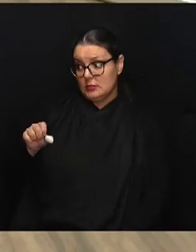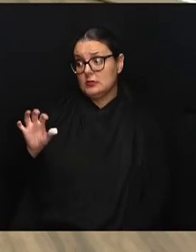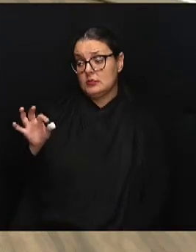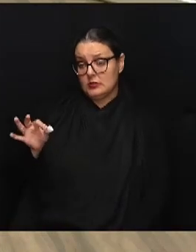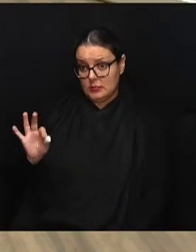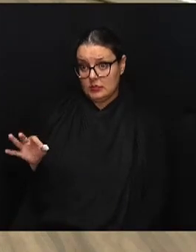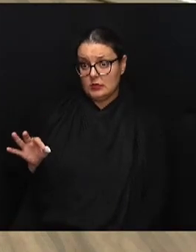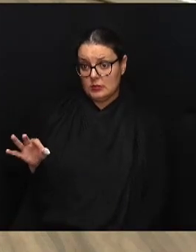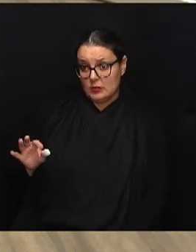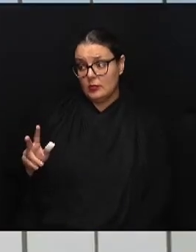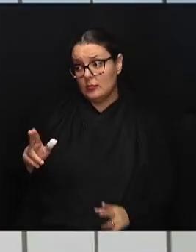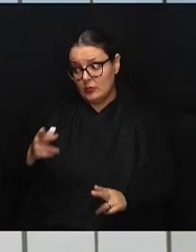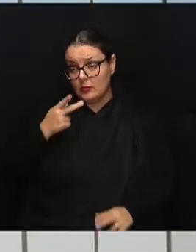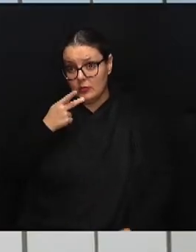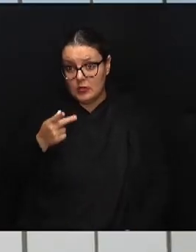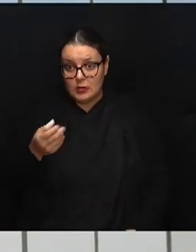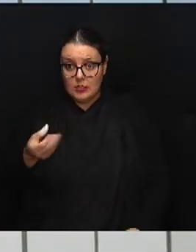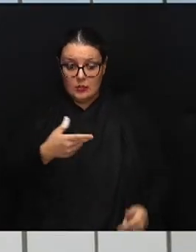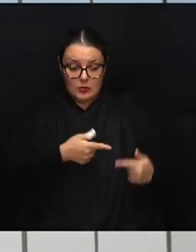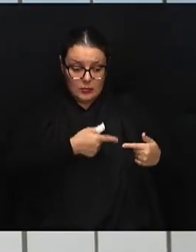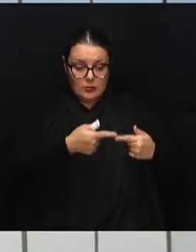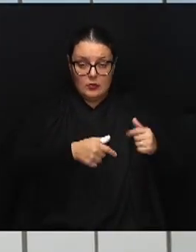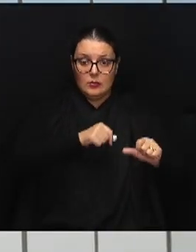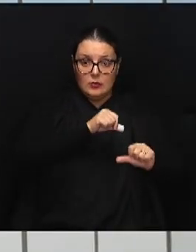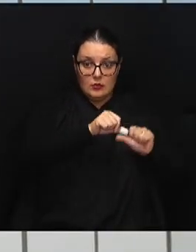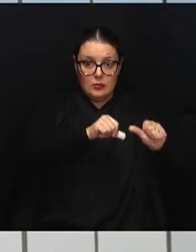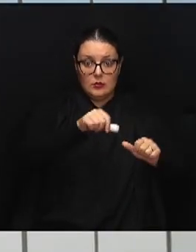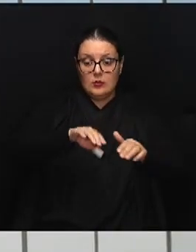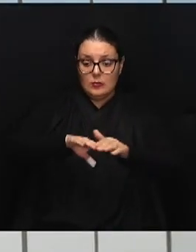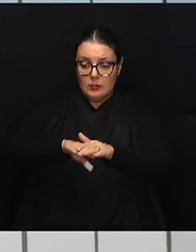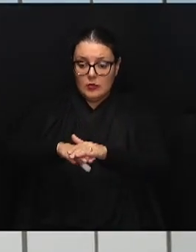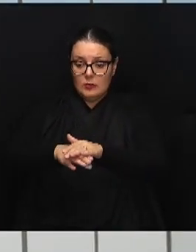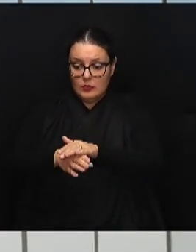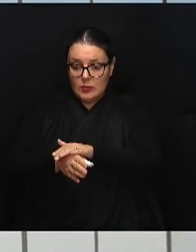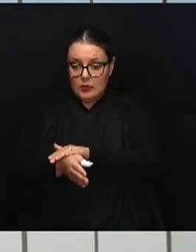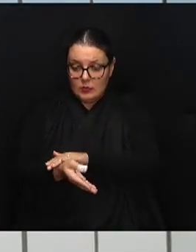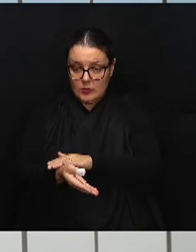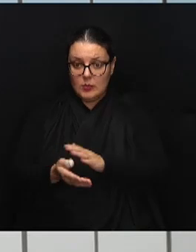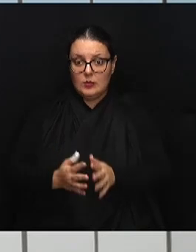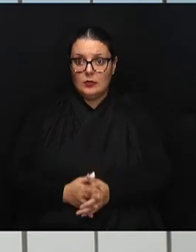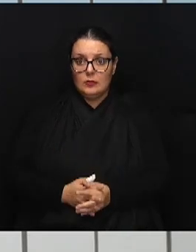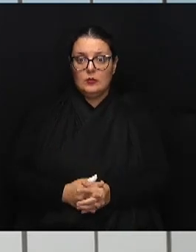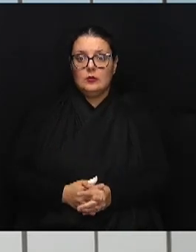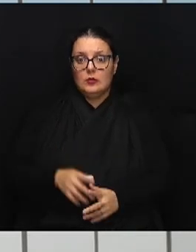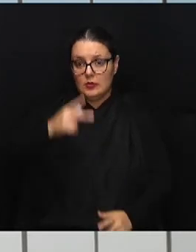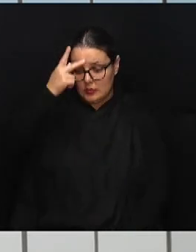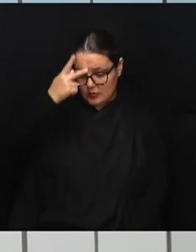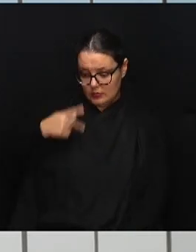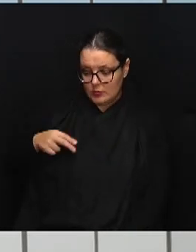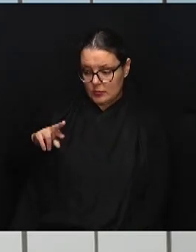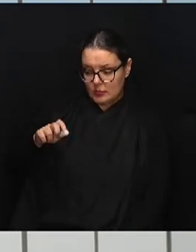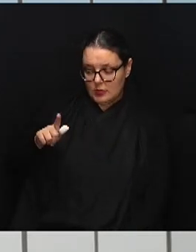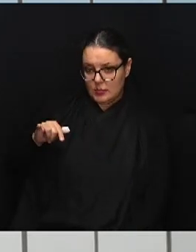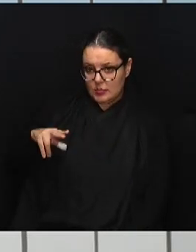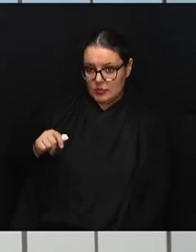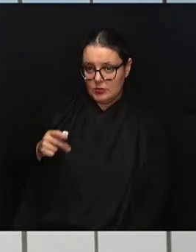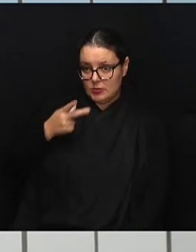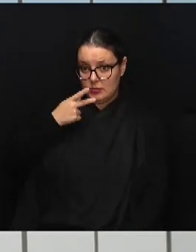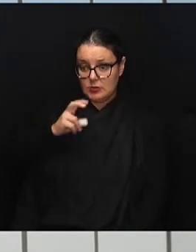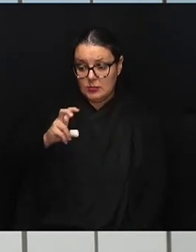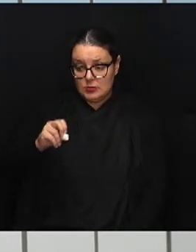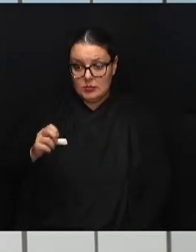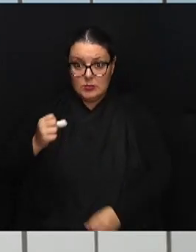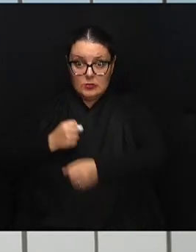Como eu falei, as novas gerações é que vão mudando os costumes, né? A própria Regina diz o seguinte: 50 anos atrás você falar